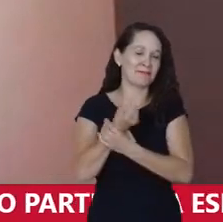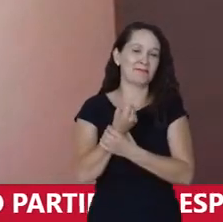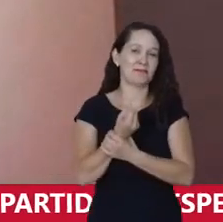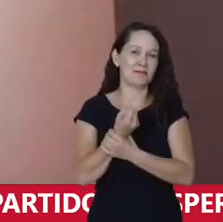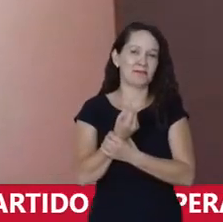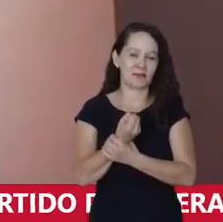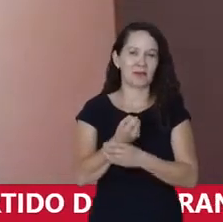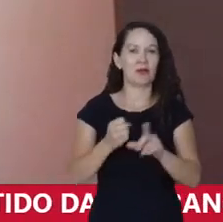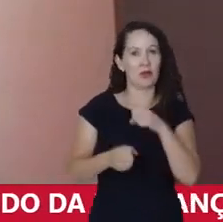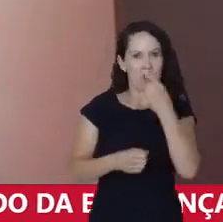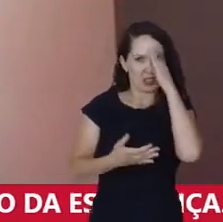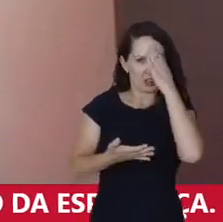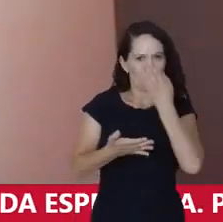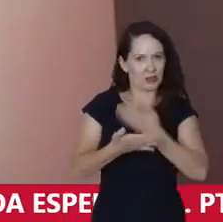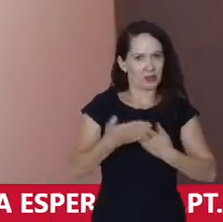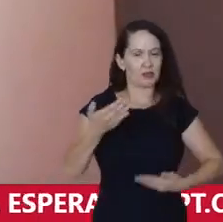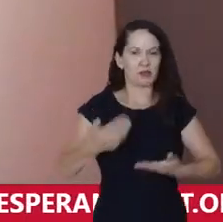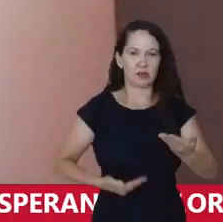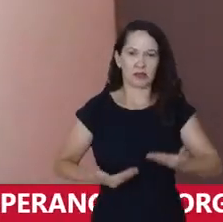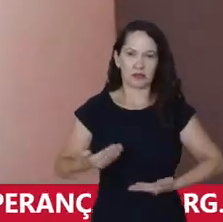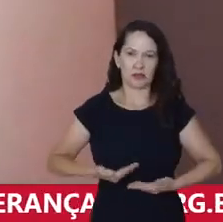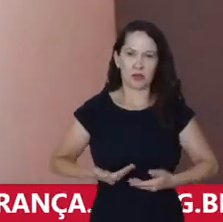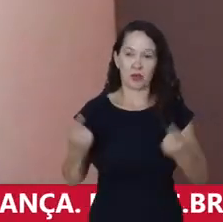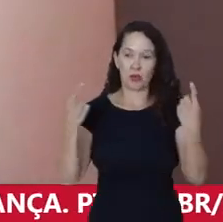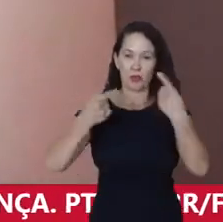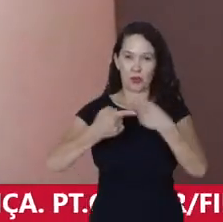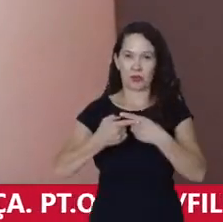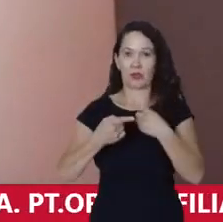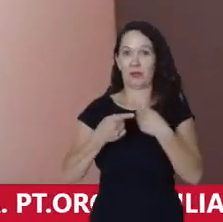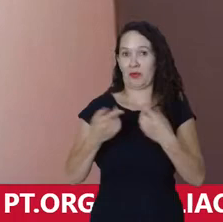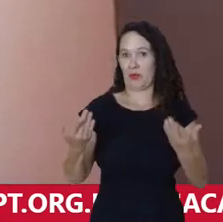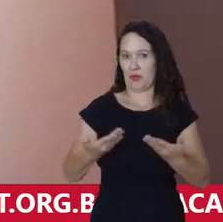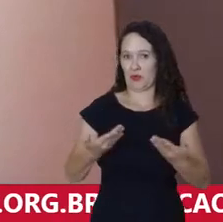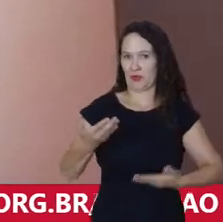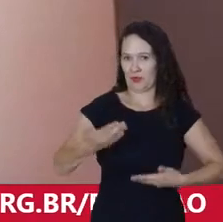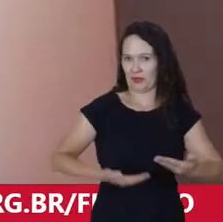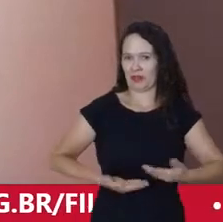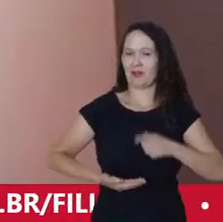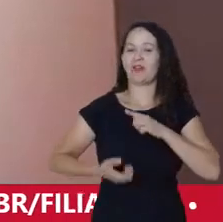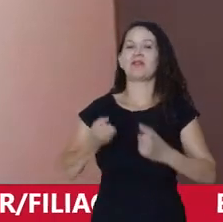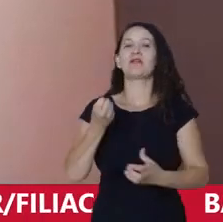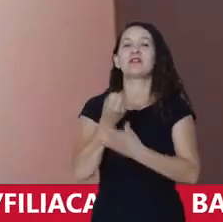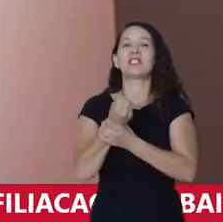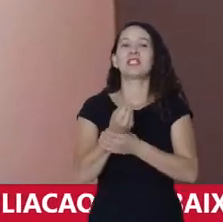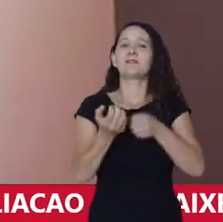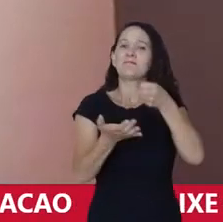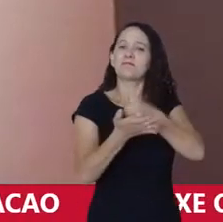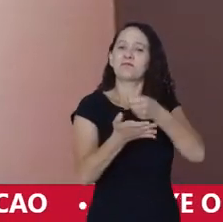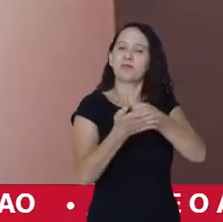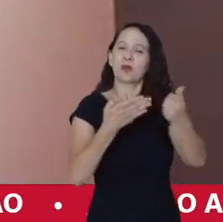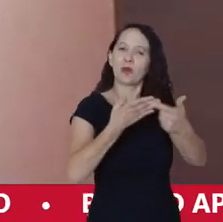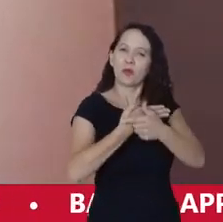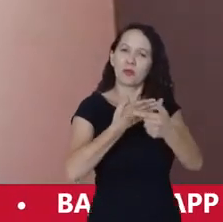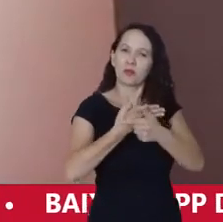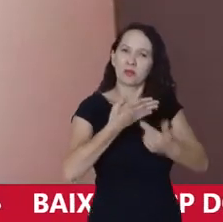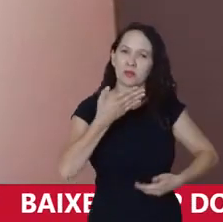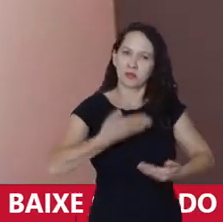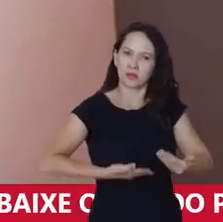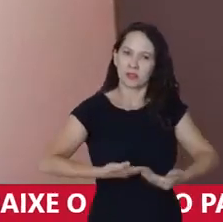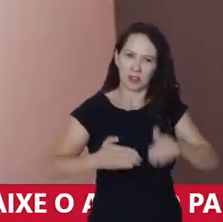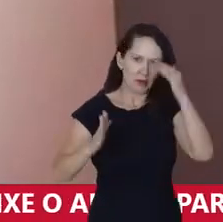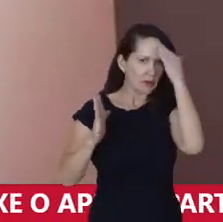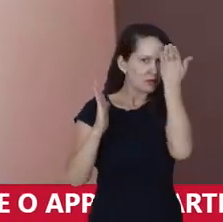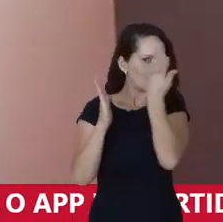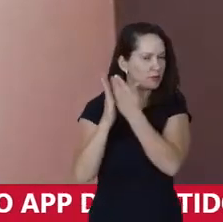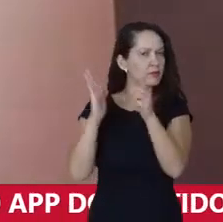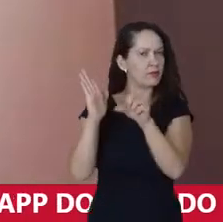muito provavelmente, o servidor que contrariar, porque hoje o servidor público que tem estabilidade, ele tem obrigação de cumprir a